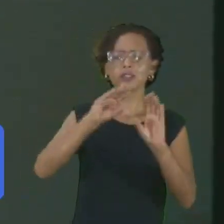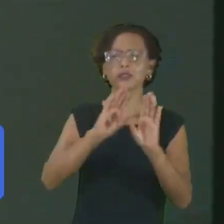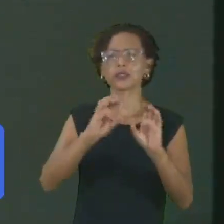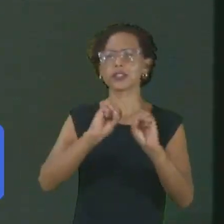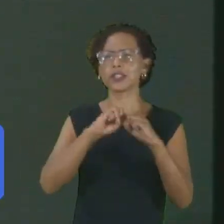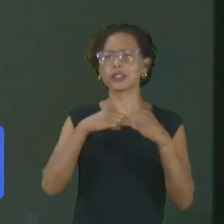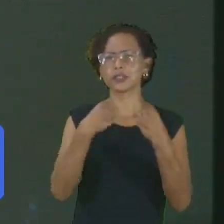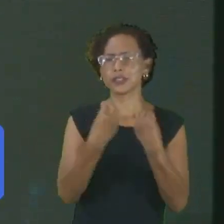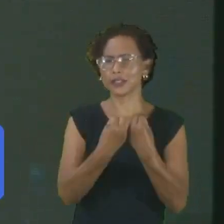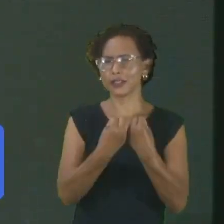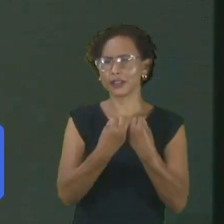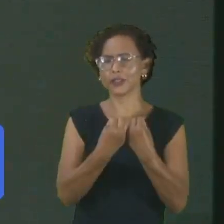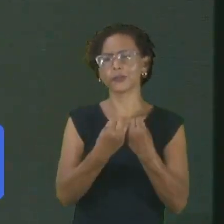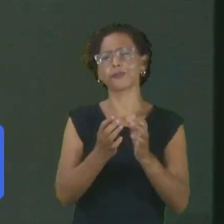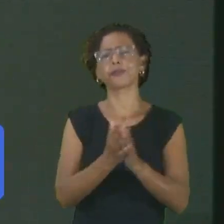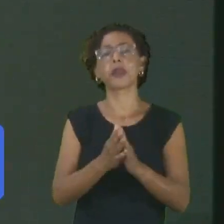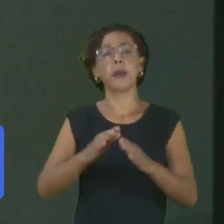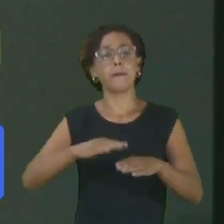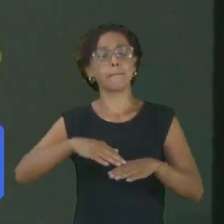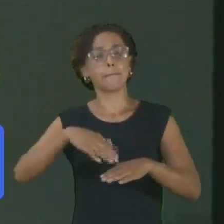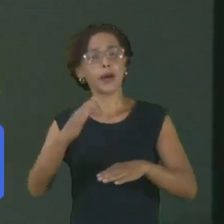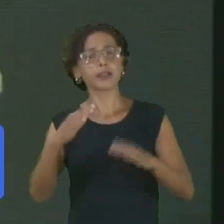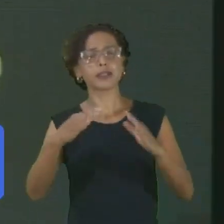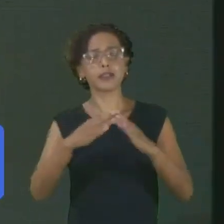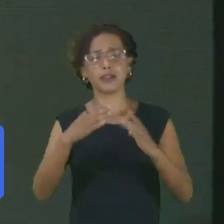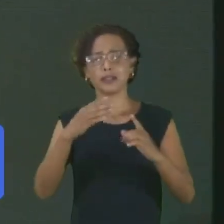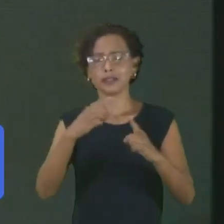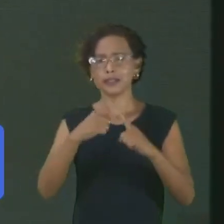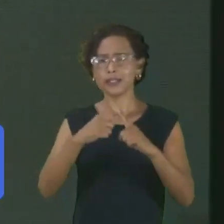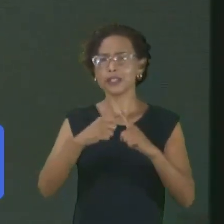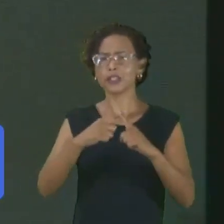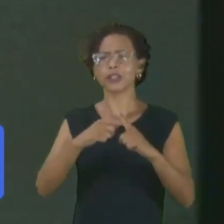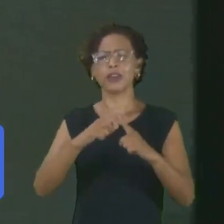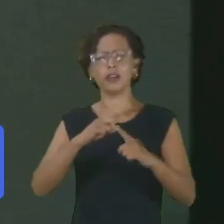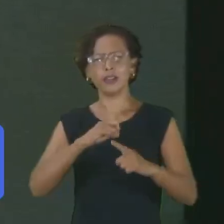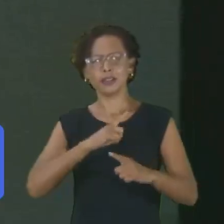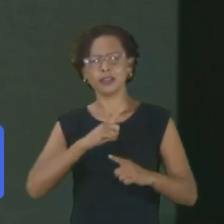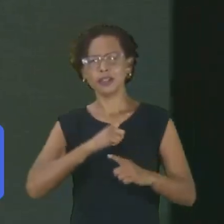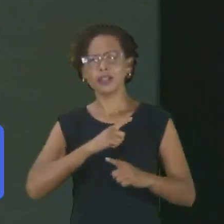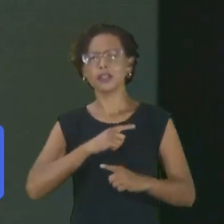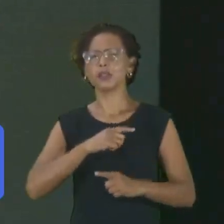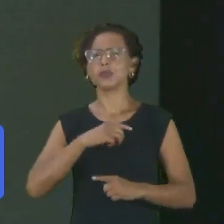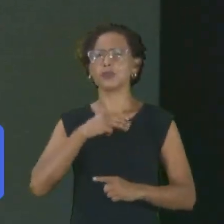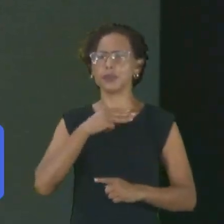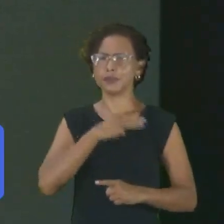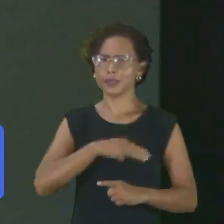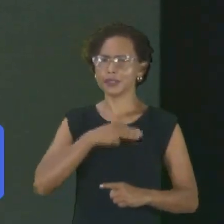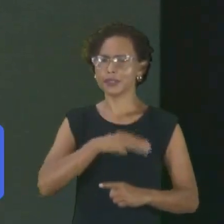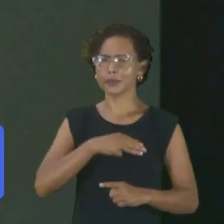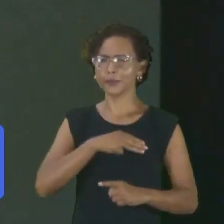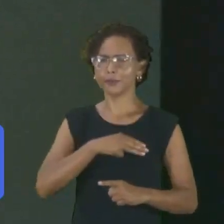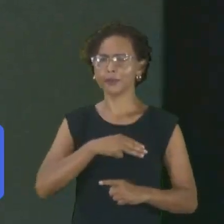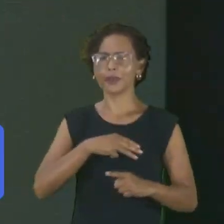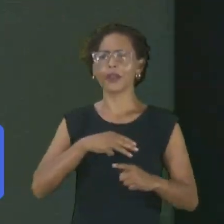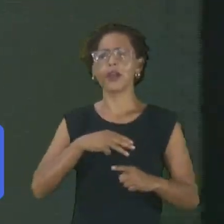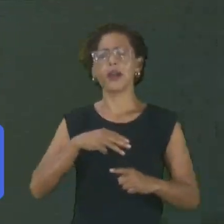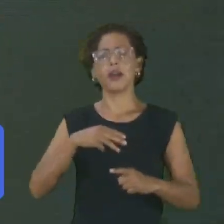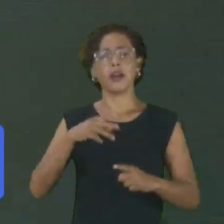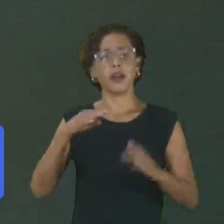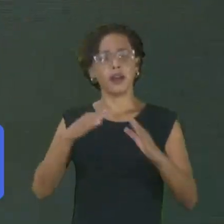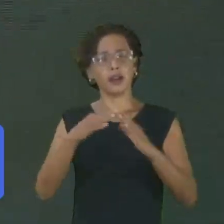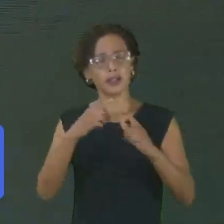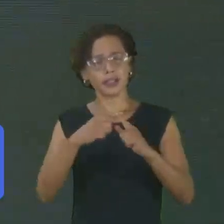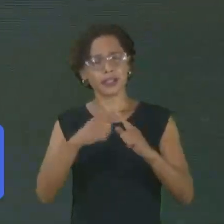mas a igreja tem uma missão. Quando eu falo de igreja, estou falando sobre você, sobre mim. A igreja tem